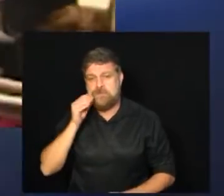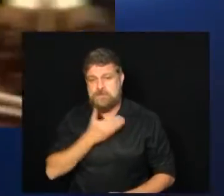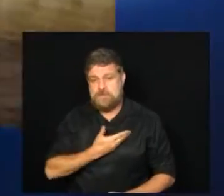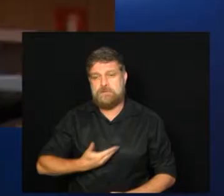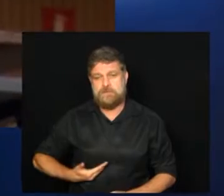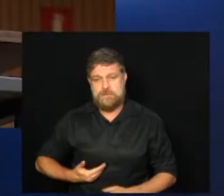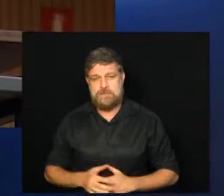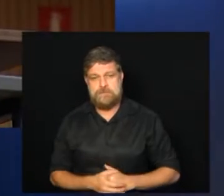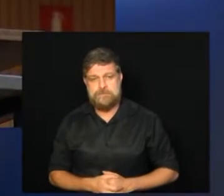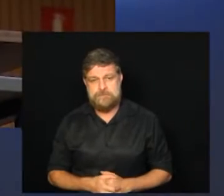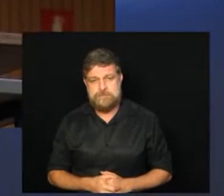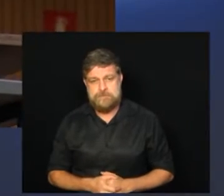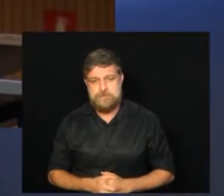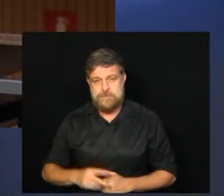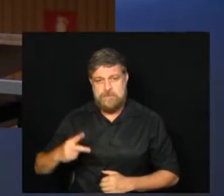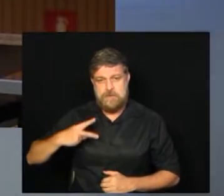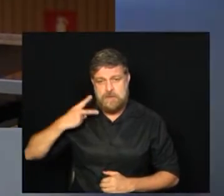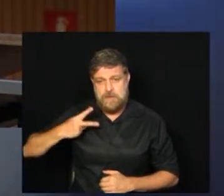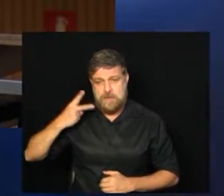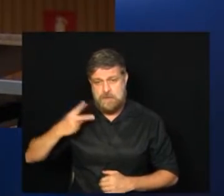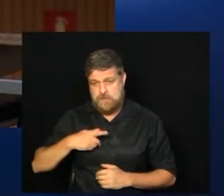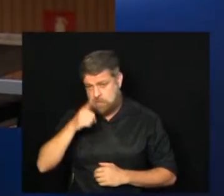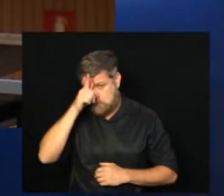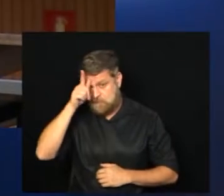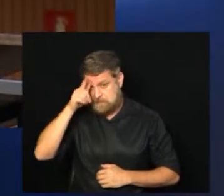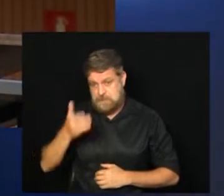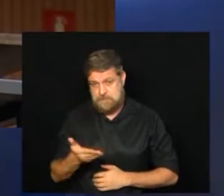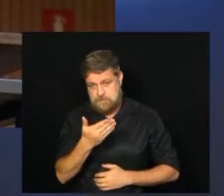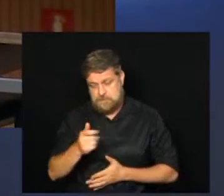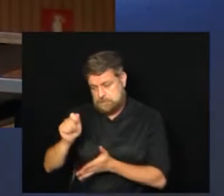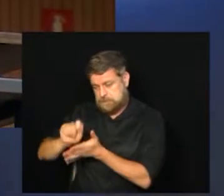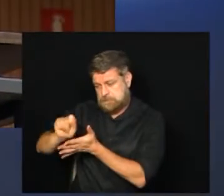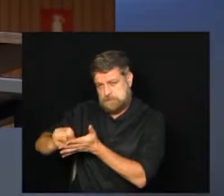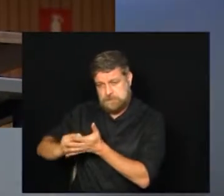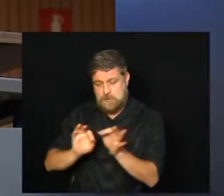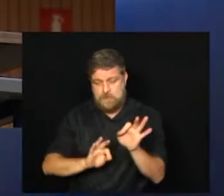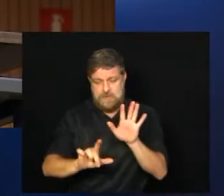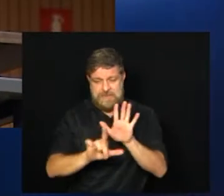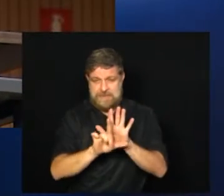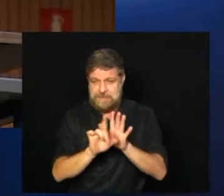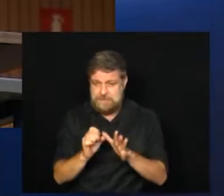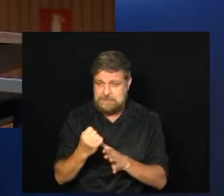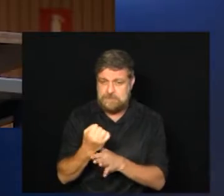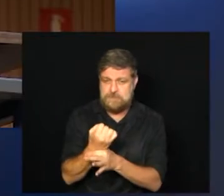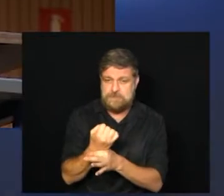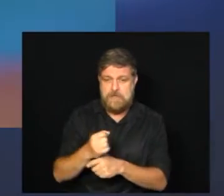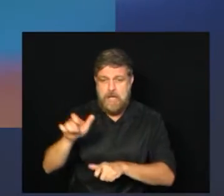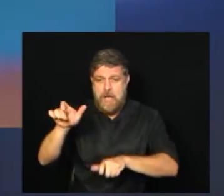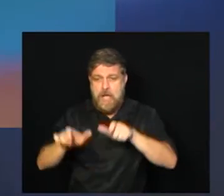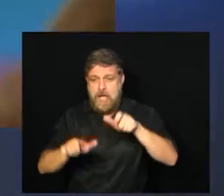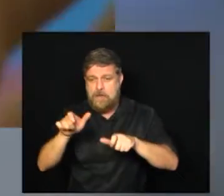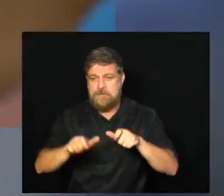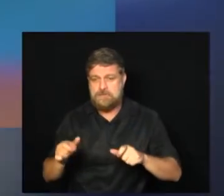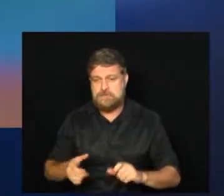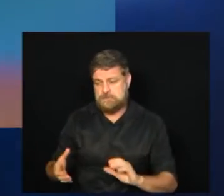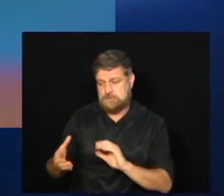público. Vereador Gustavo Peta protocola projeto de lei que assegura a pessoas em união